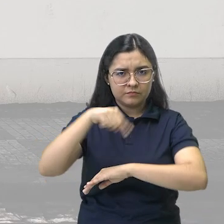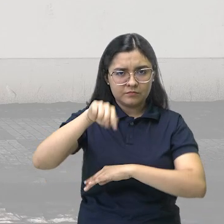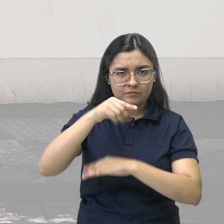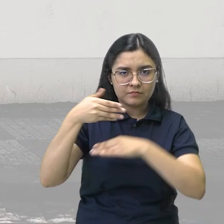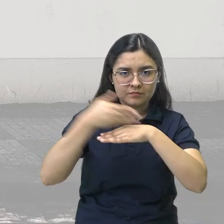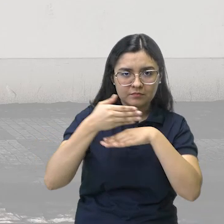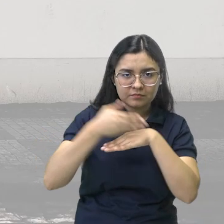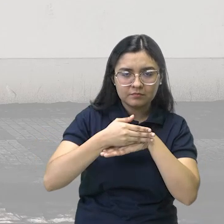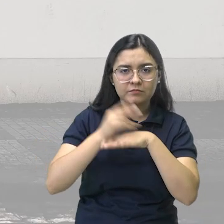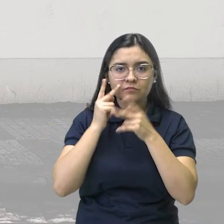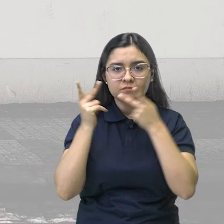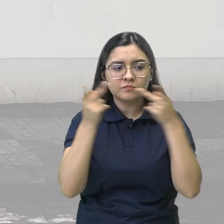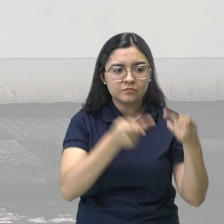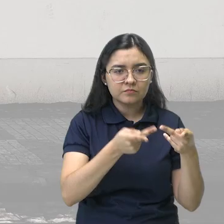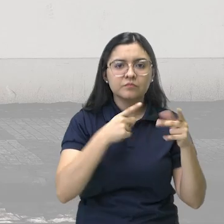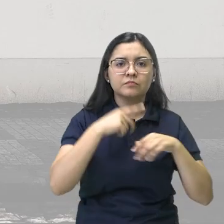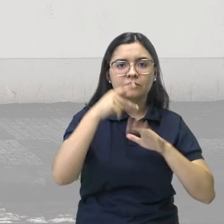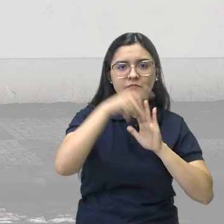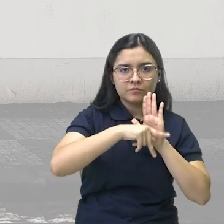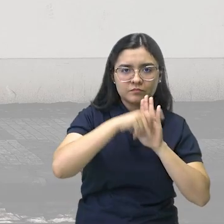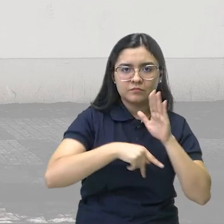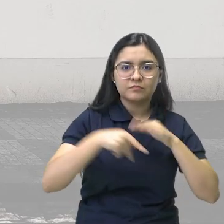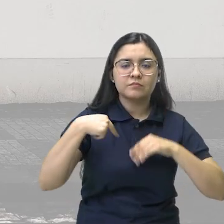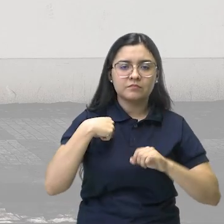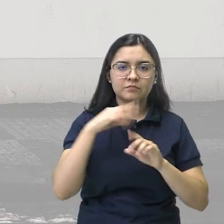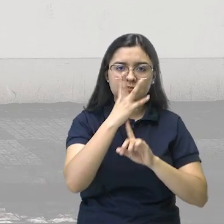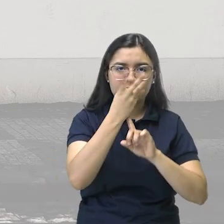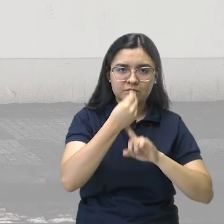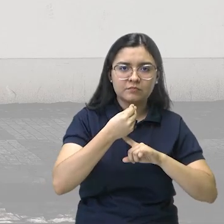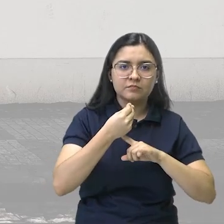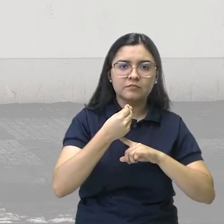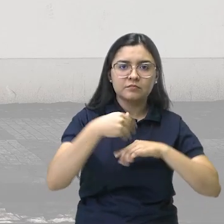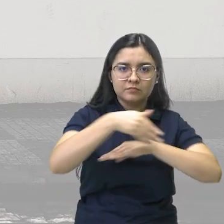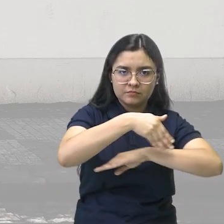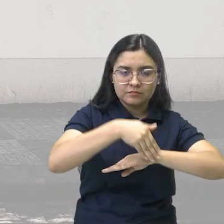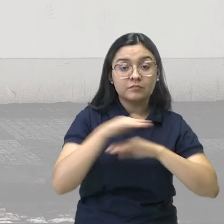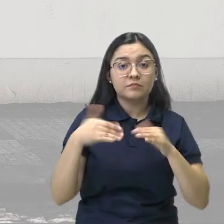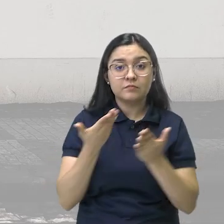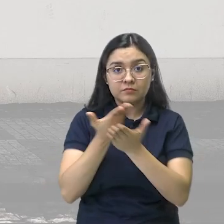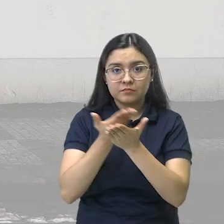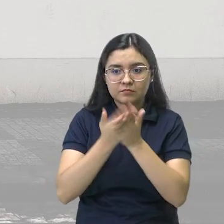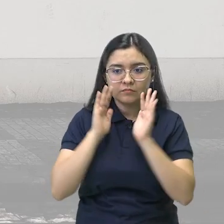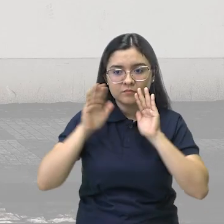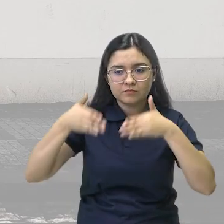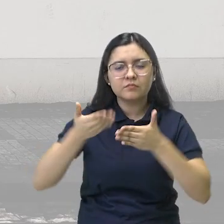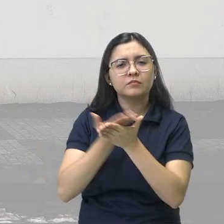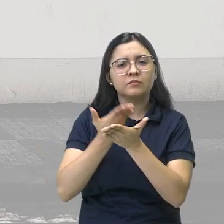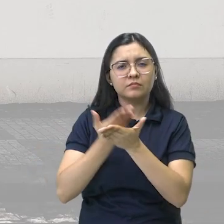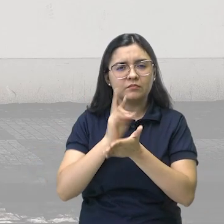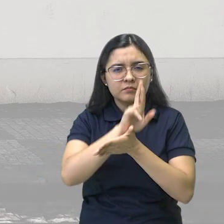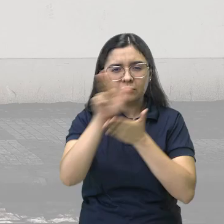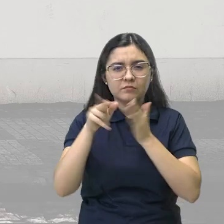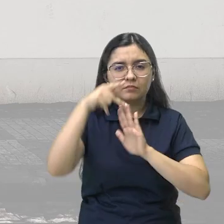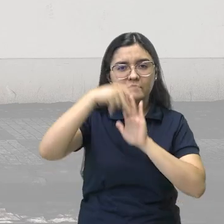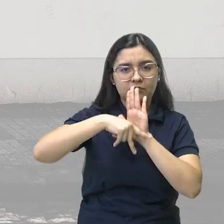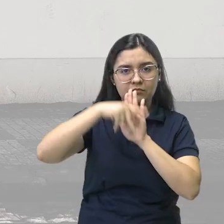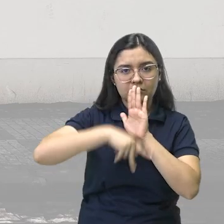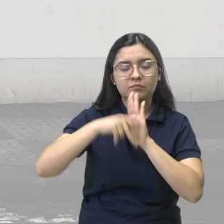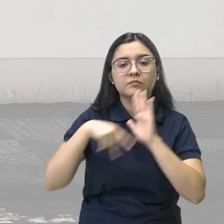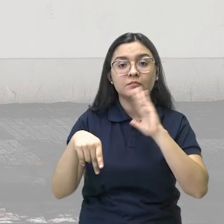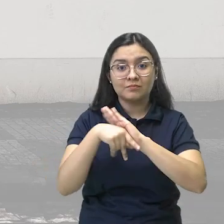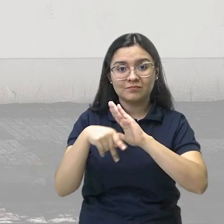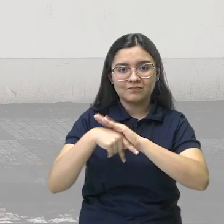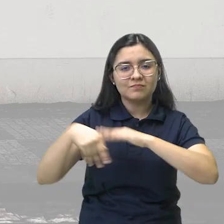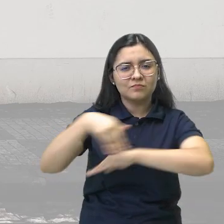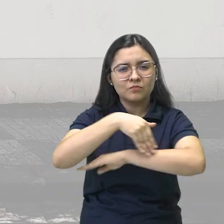Já participaram? Já visitaram algum projeto de rua? Pois bem, nessa aula nós vamos falar em vários